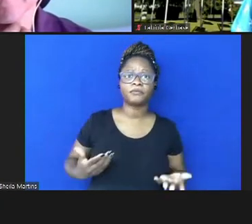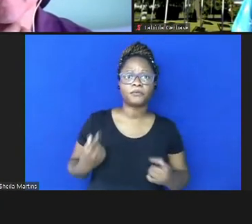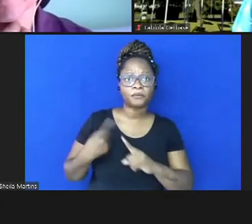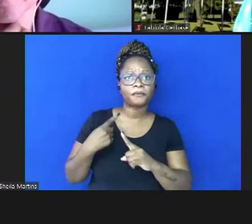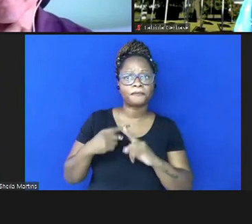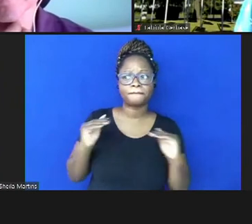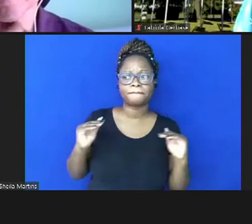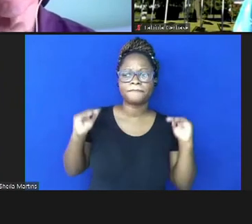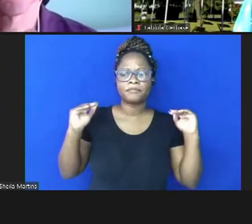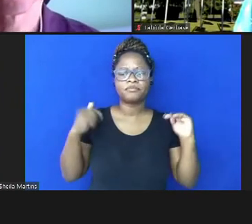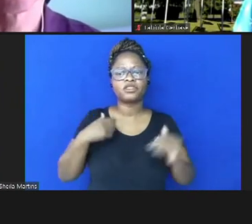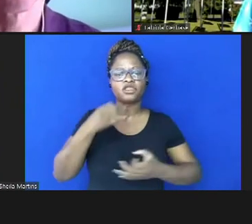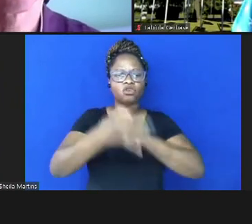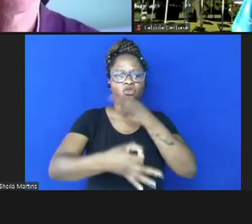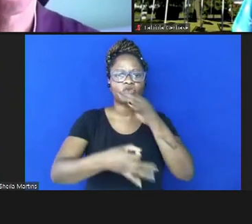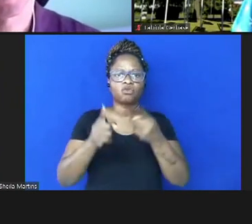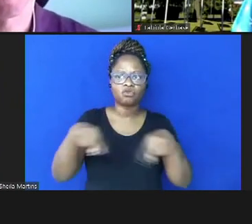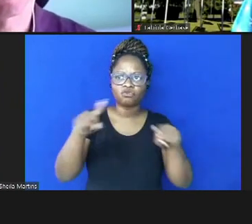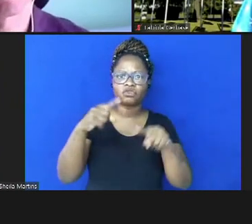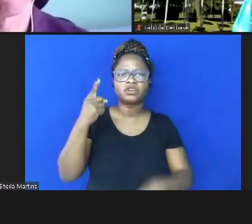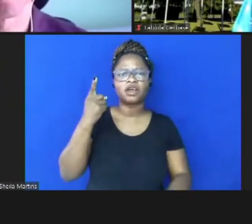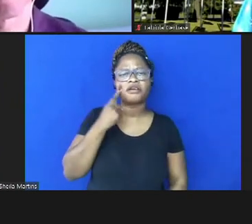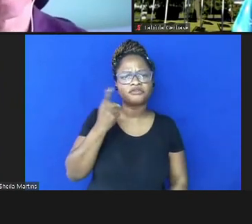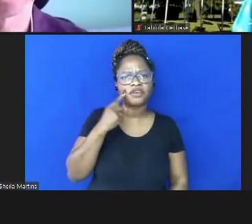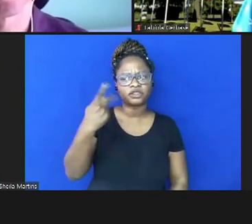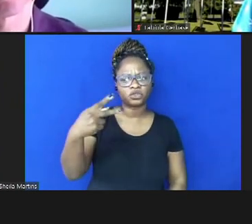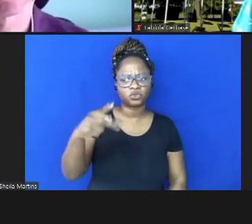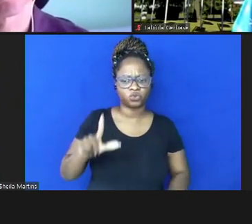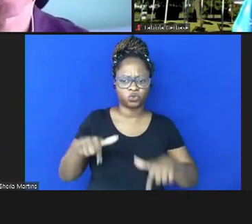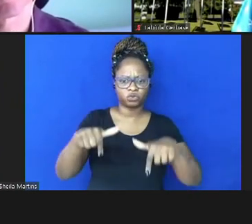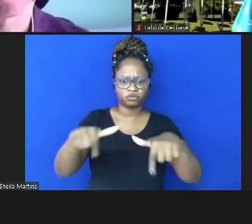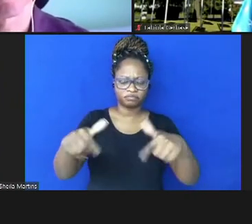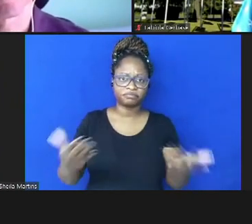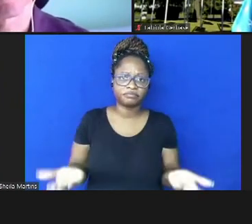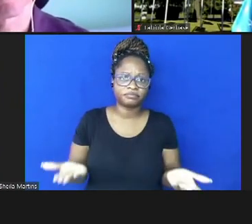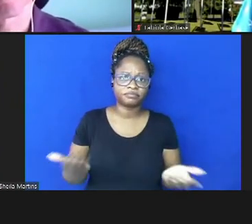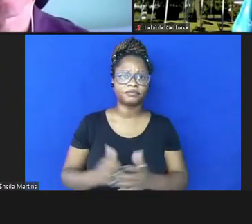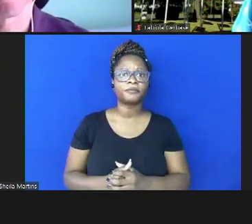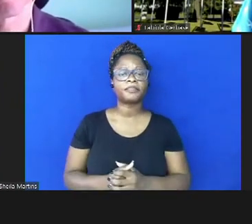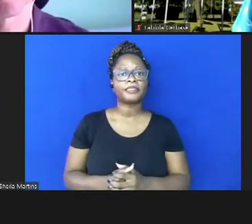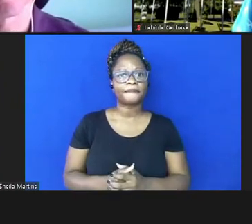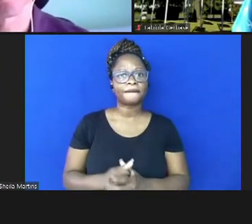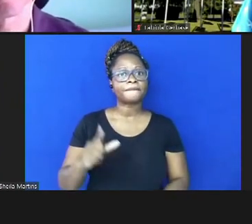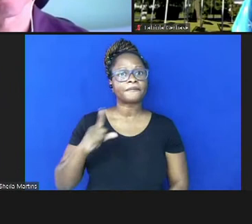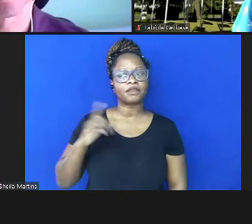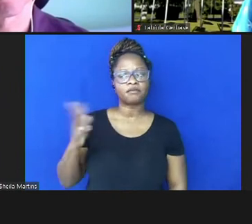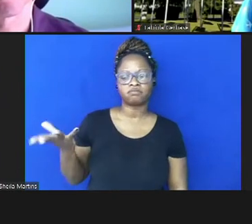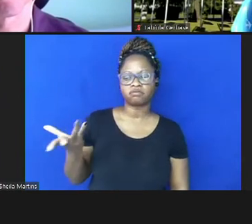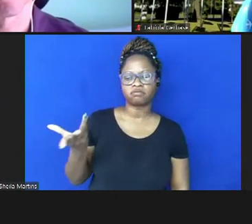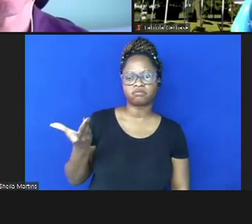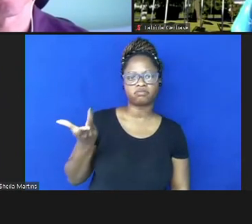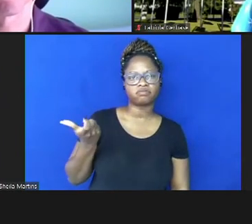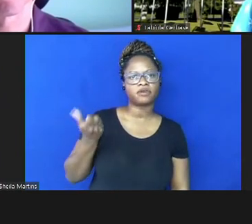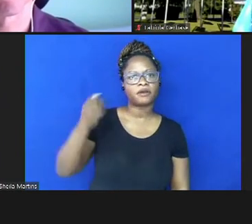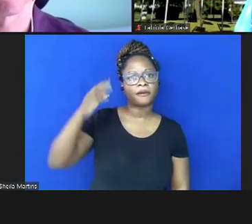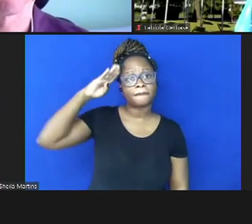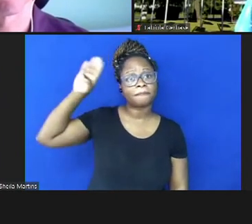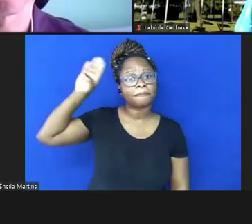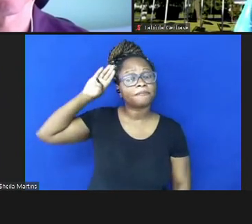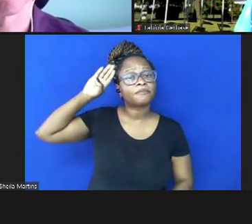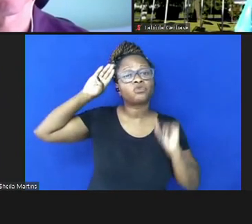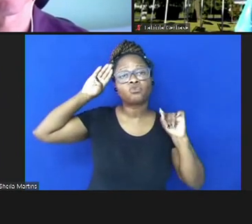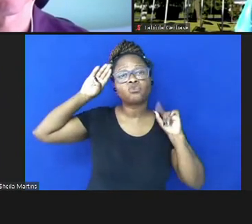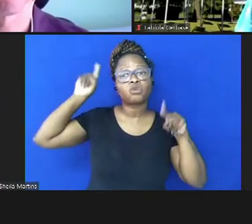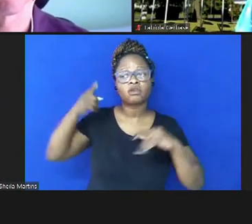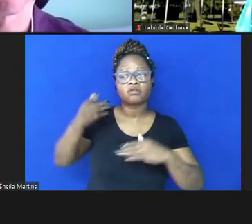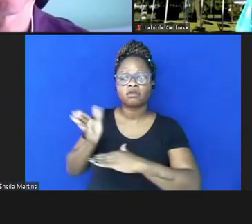média, eu sugiro que você adicione na sua aplicação, né? Então, ter a excelência acadêmica é justamente você dar aquela contribuição na